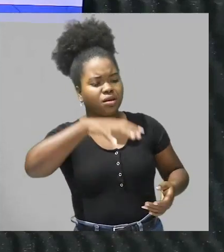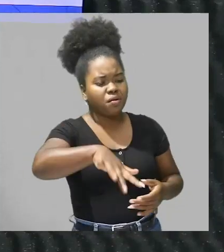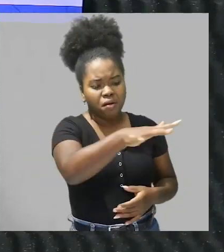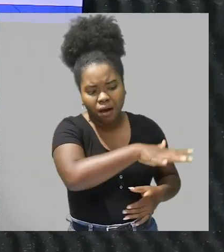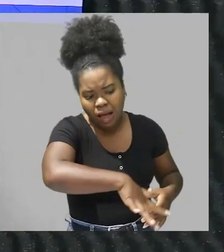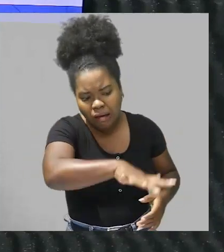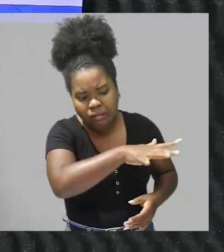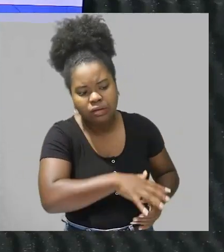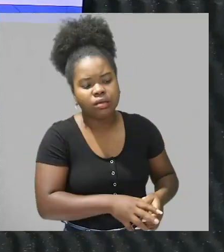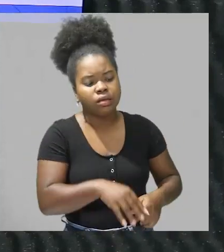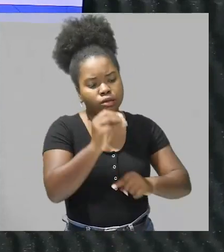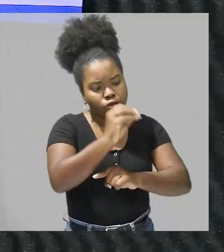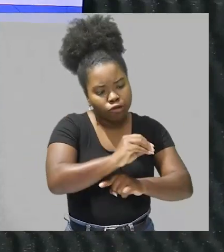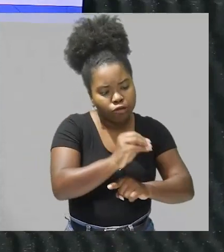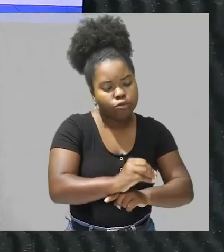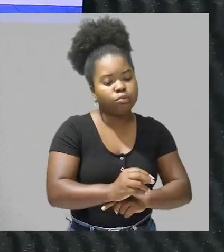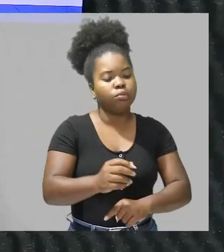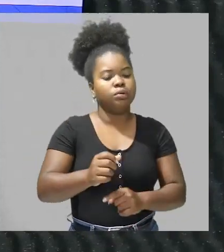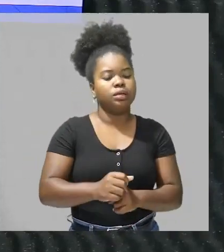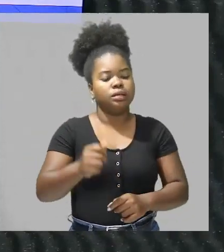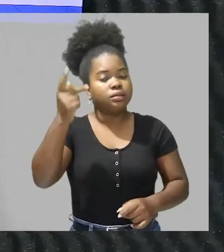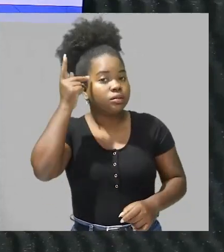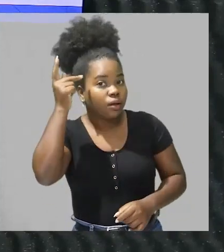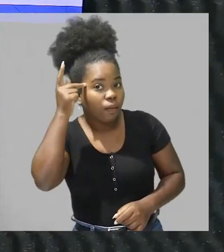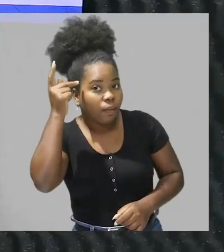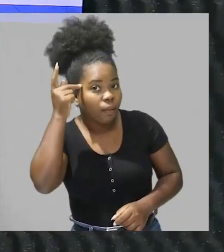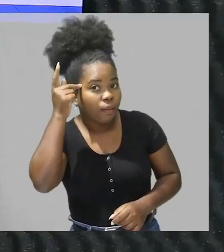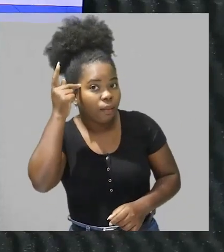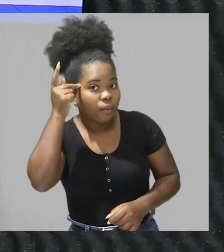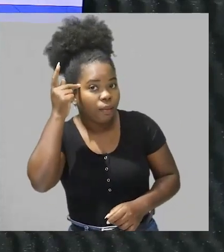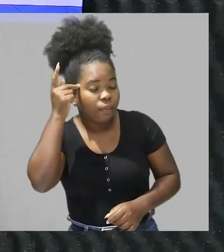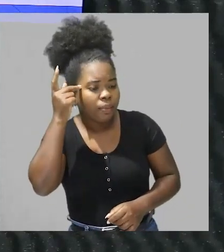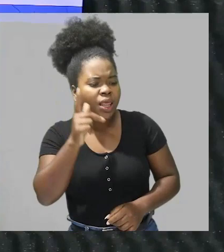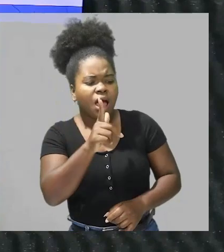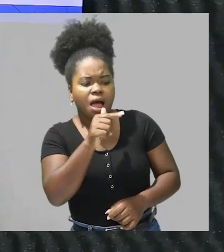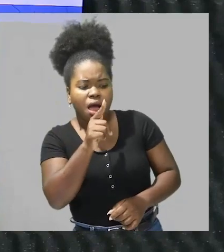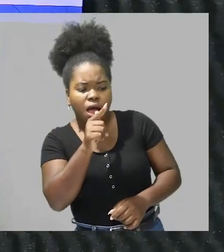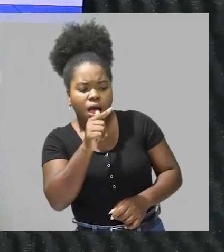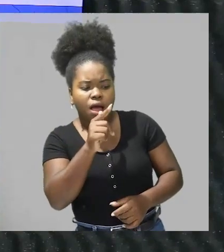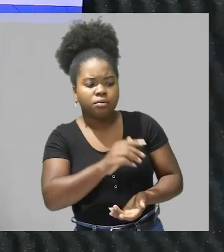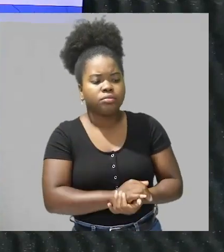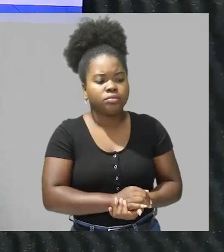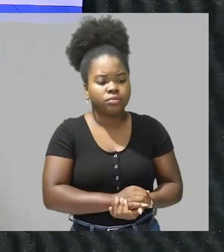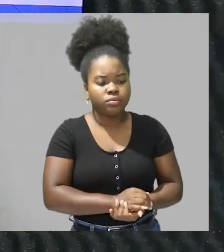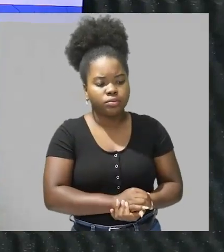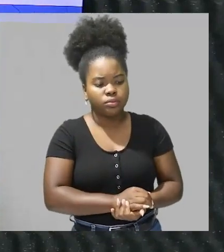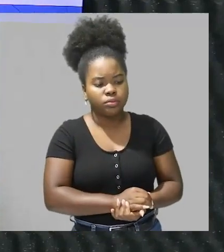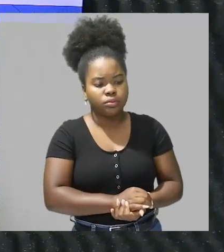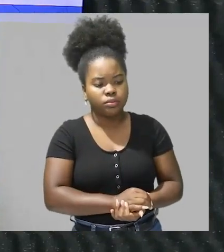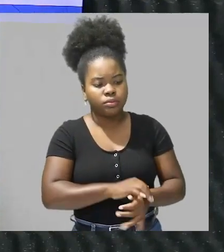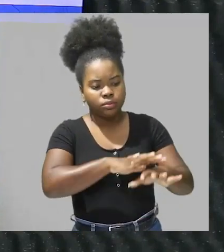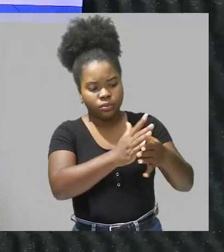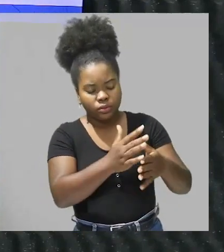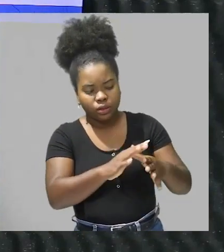de São Paulo a água do volume morto do sistema Cantareira começa a passar